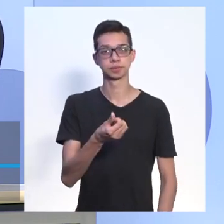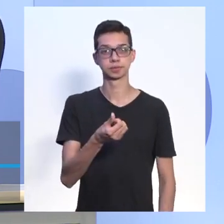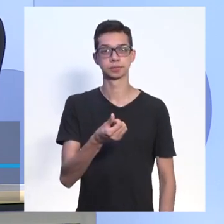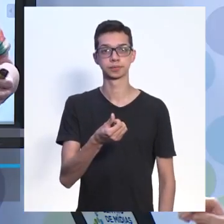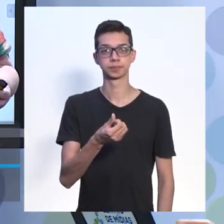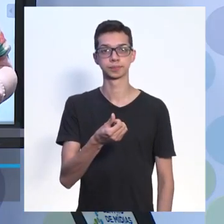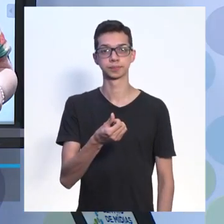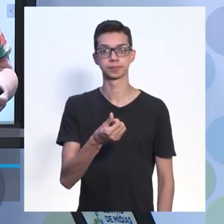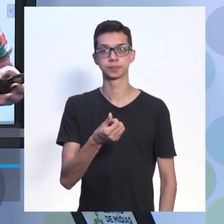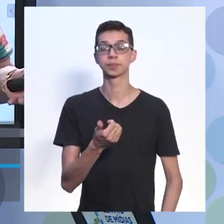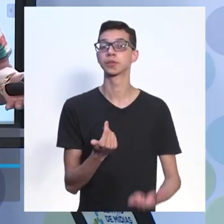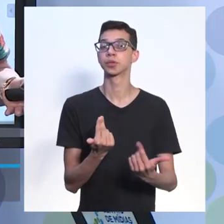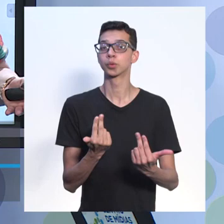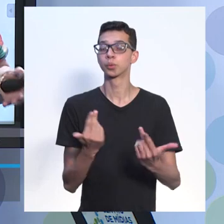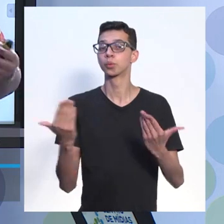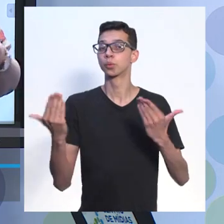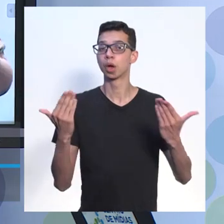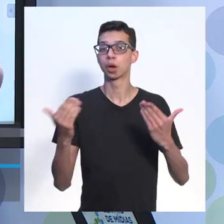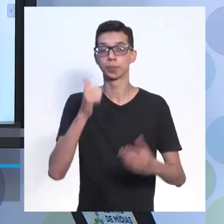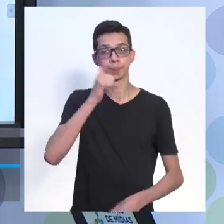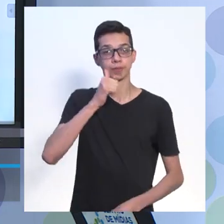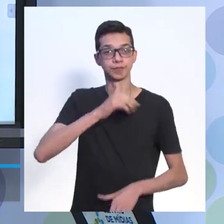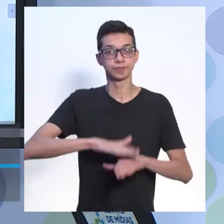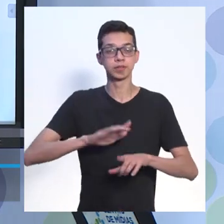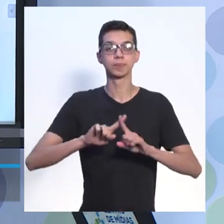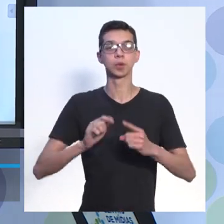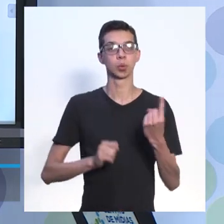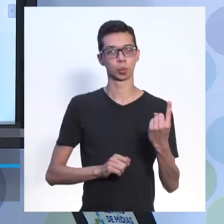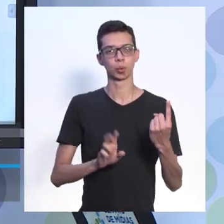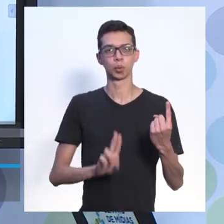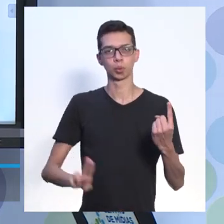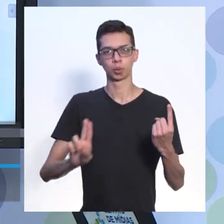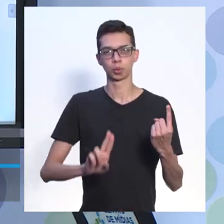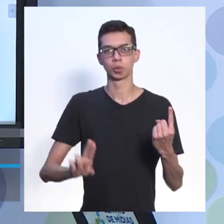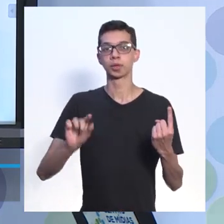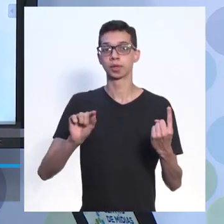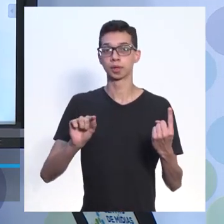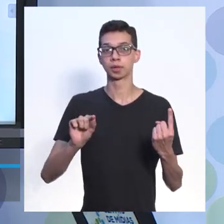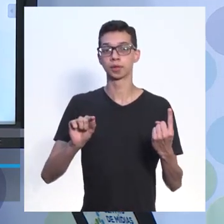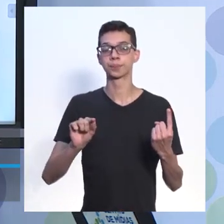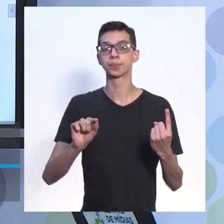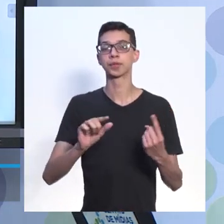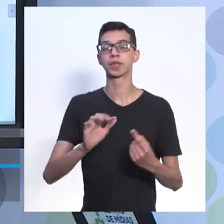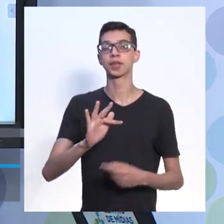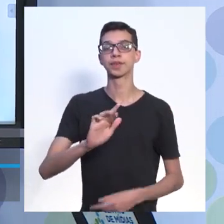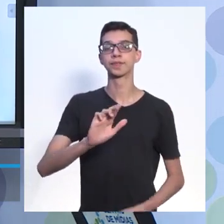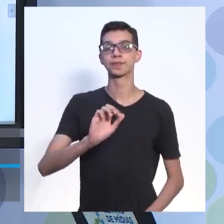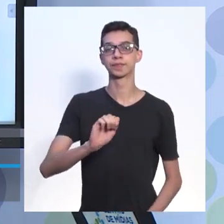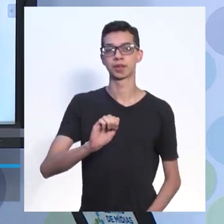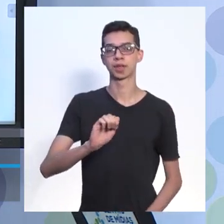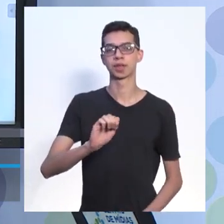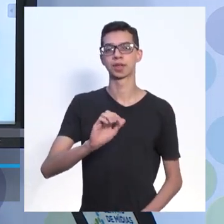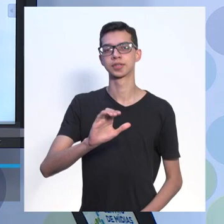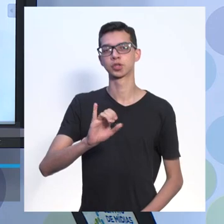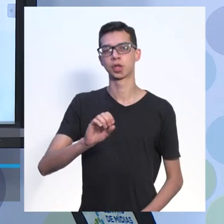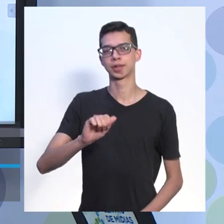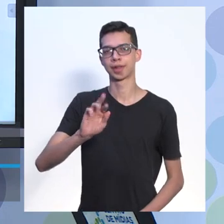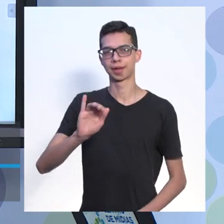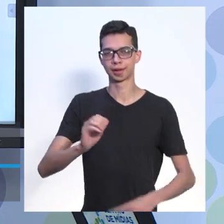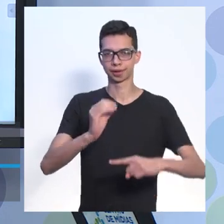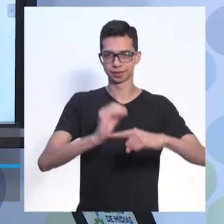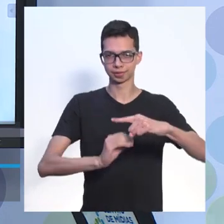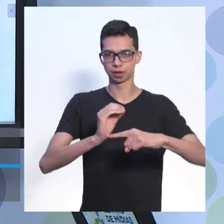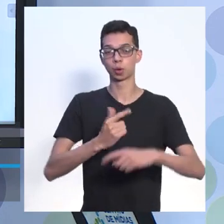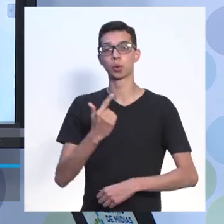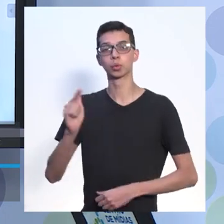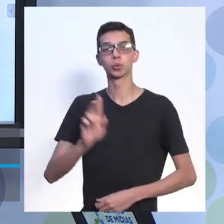Que é a mesma relação que ela tinha feito, só que um utilizou a representação fracionária e outro a representação